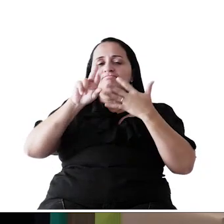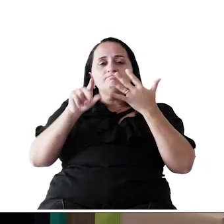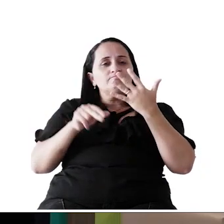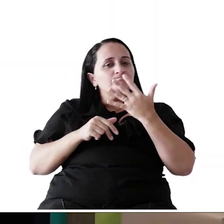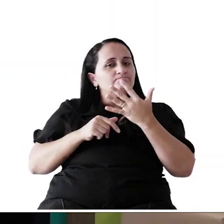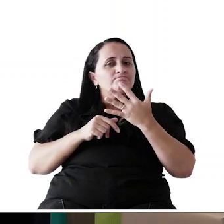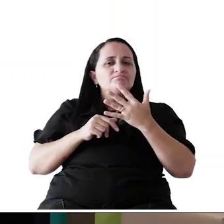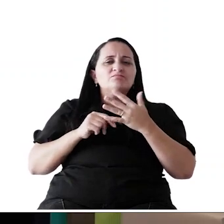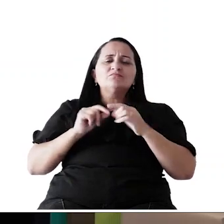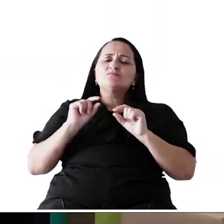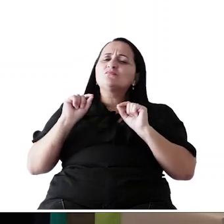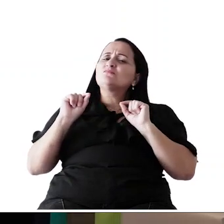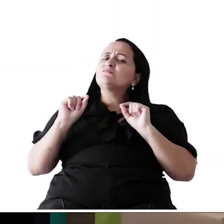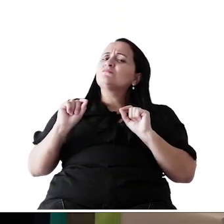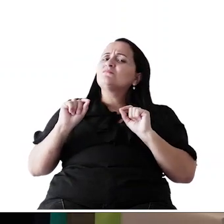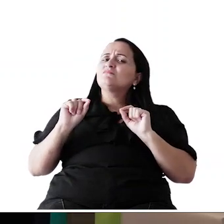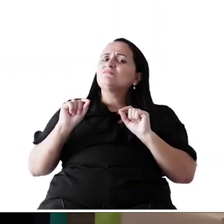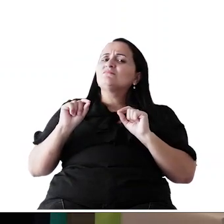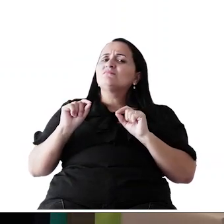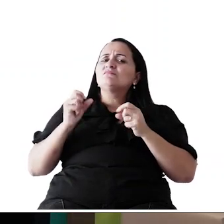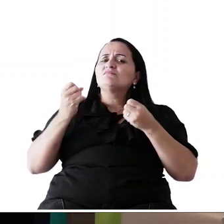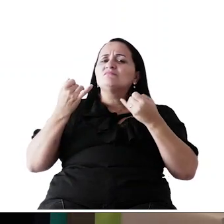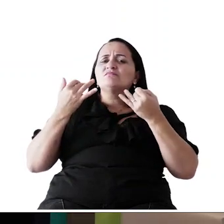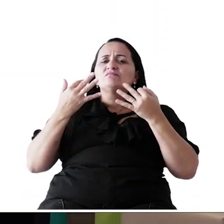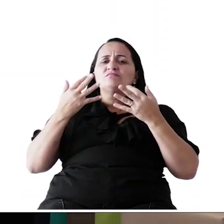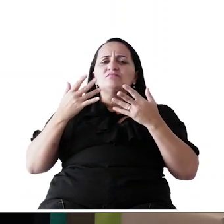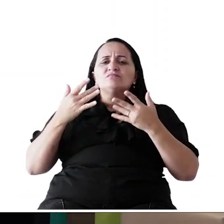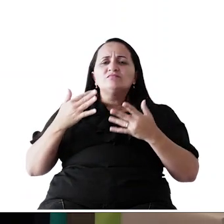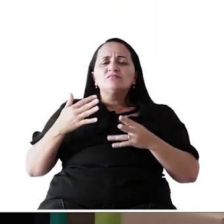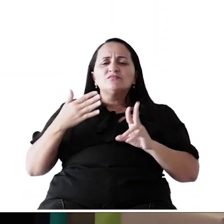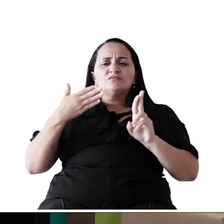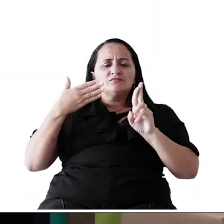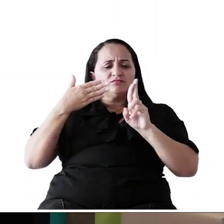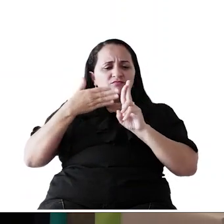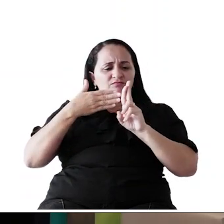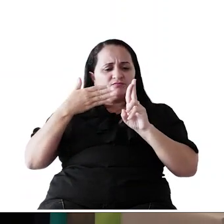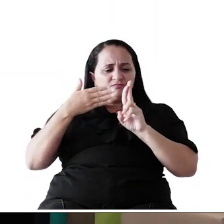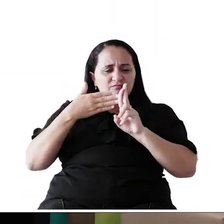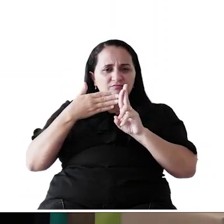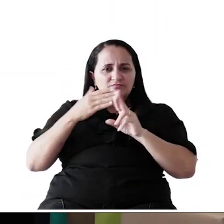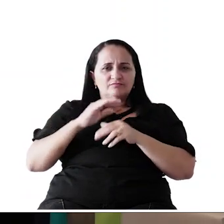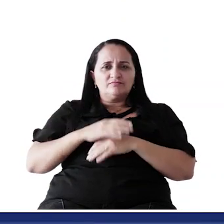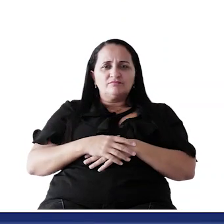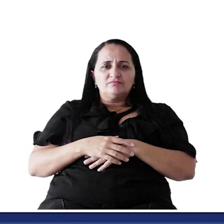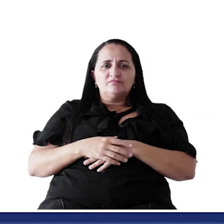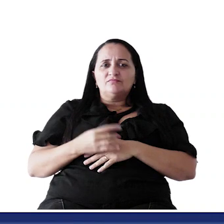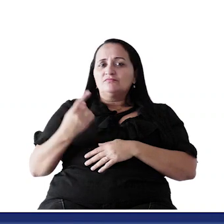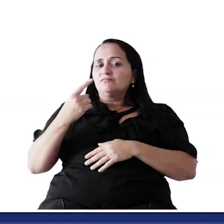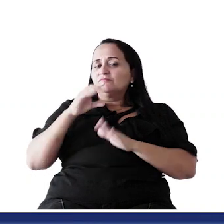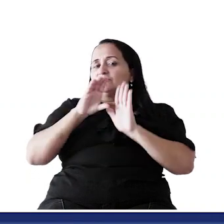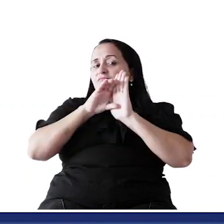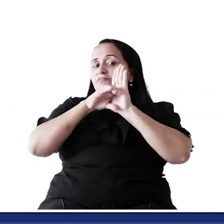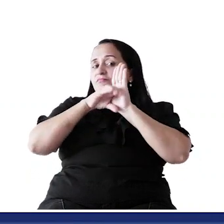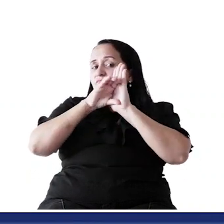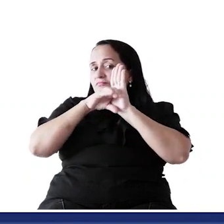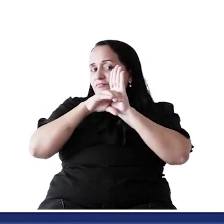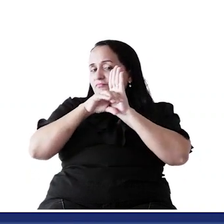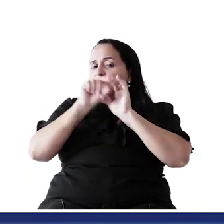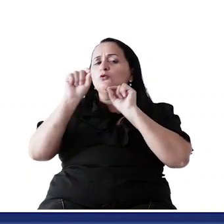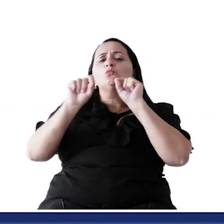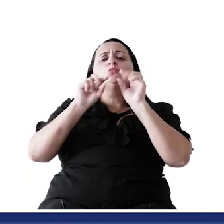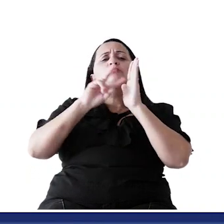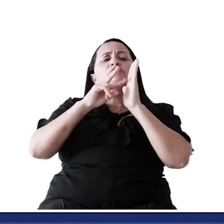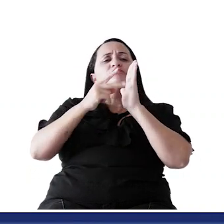falar quais são esses significados, quais são essas representações de fração, eu vou trazer o conceito. Fração é